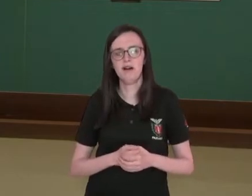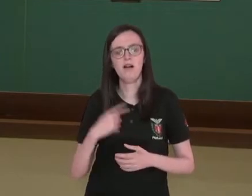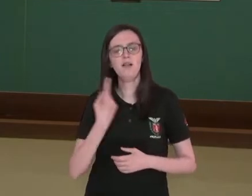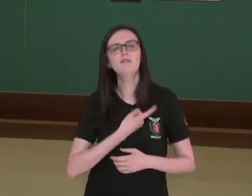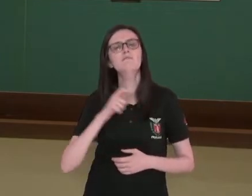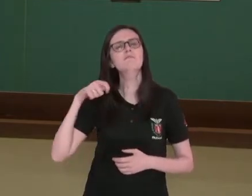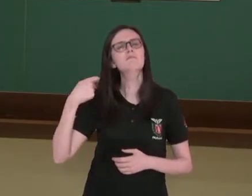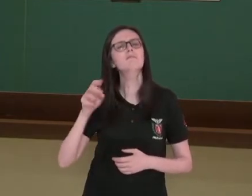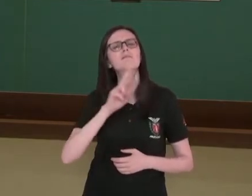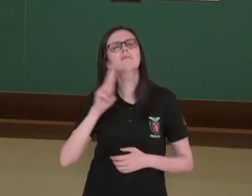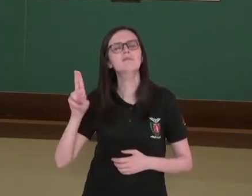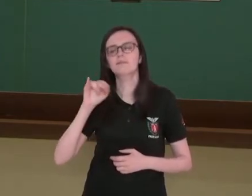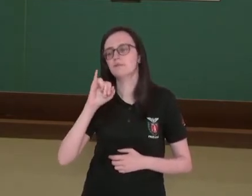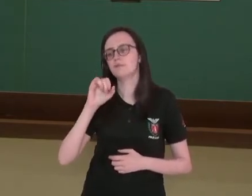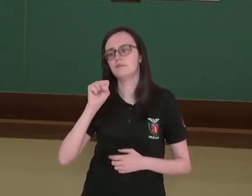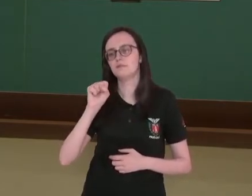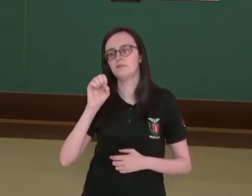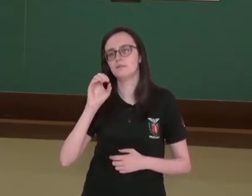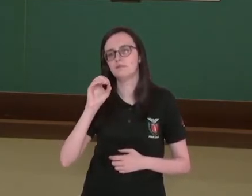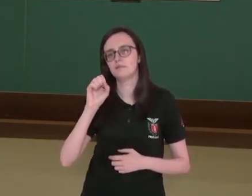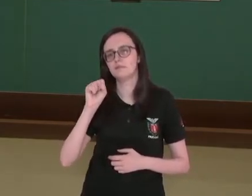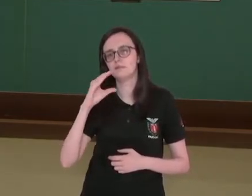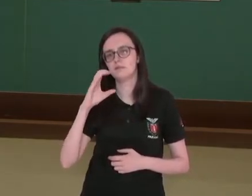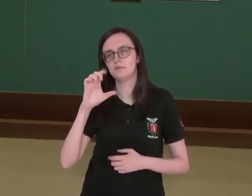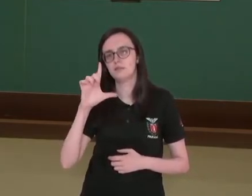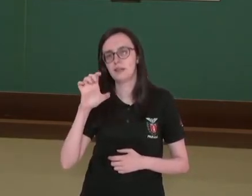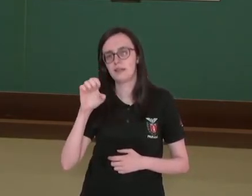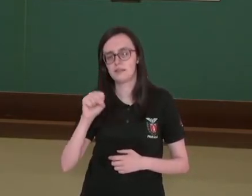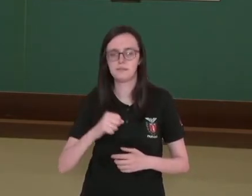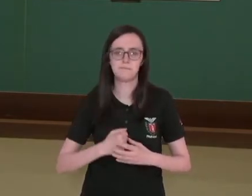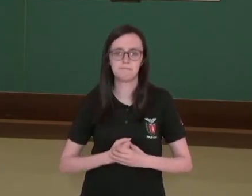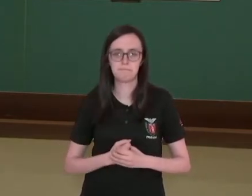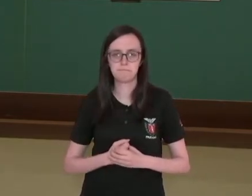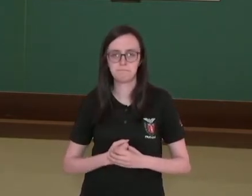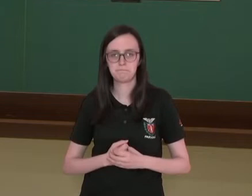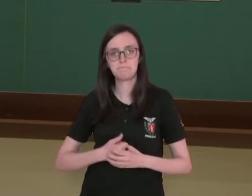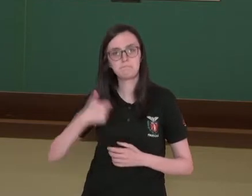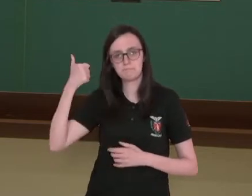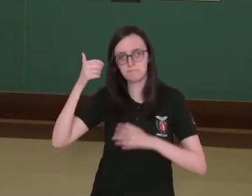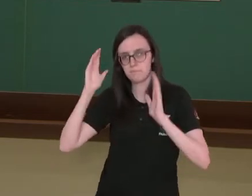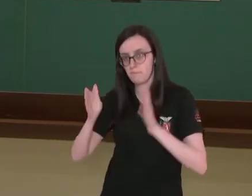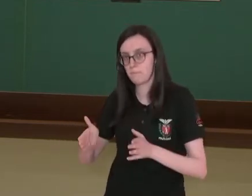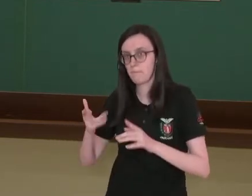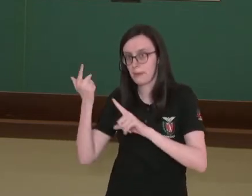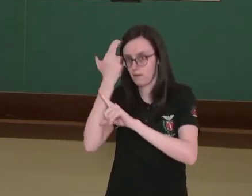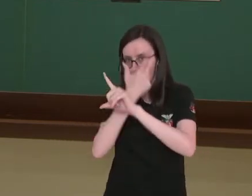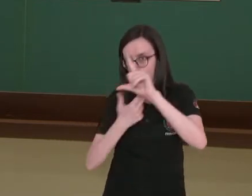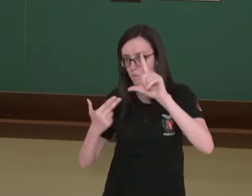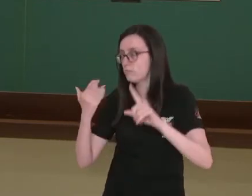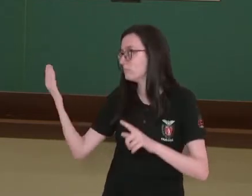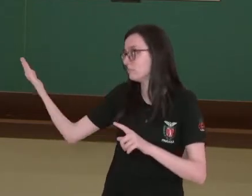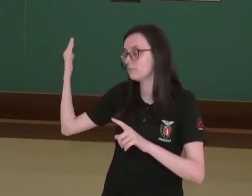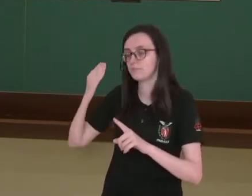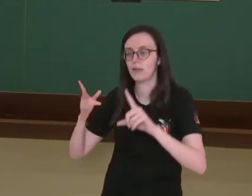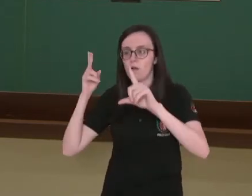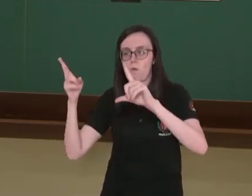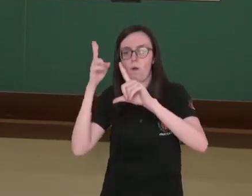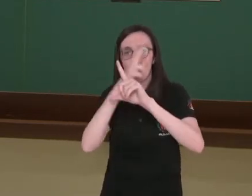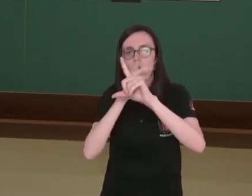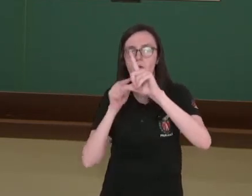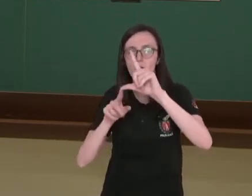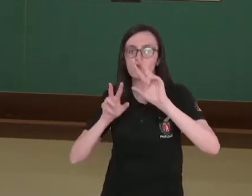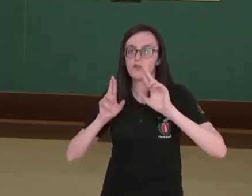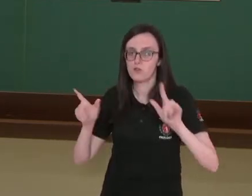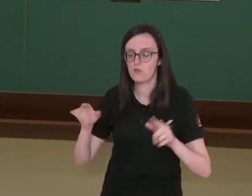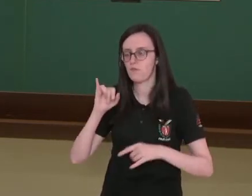temos o triângulo isósceles, tá? Então, equilátero, todos os lados iguais. 2 lados iguais, a gente tem